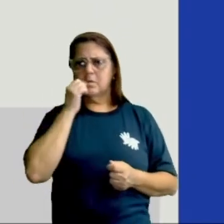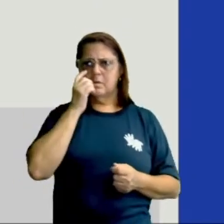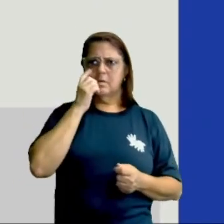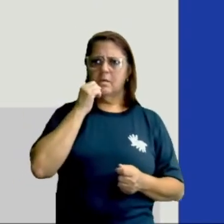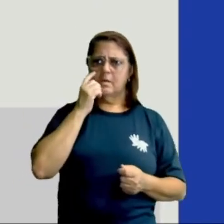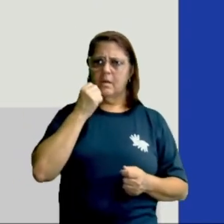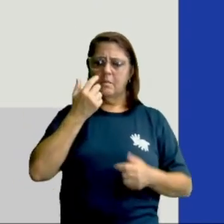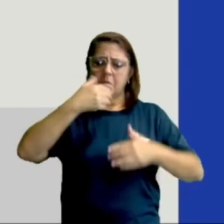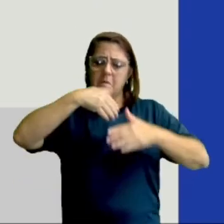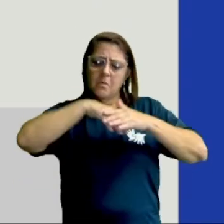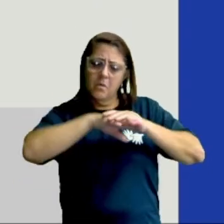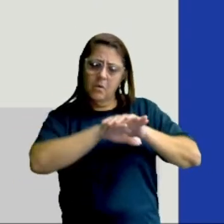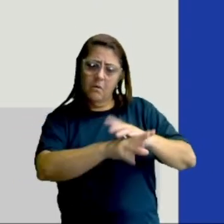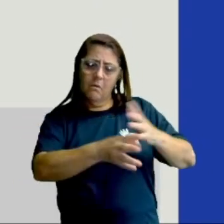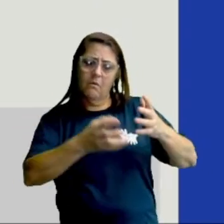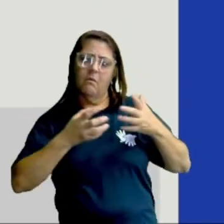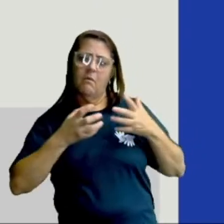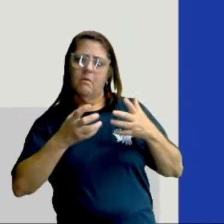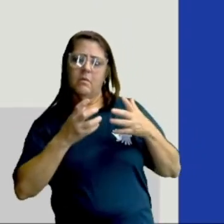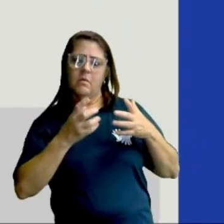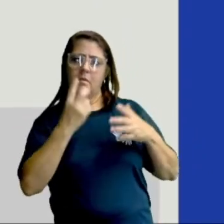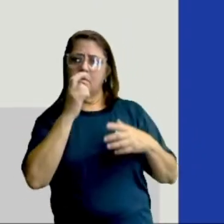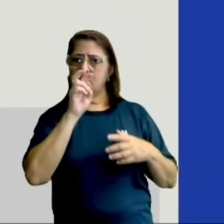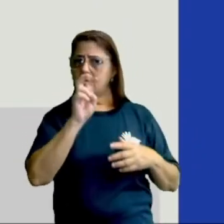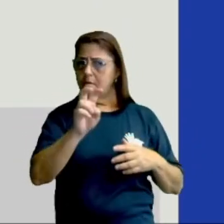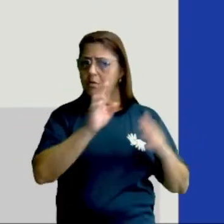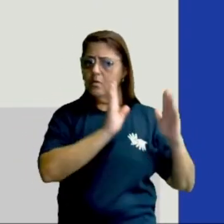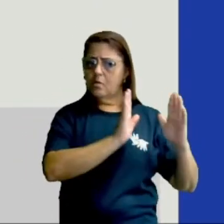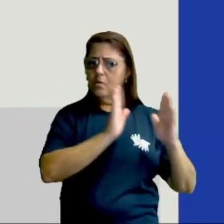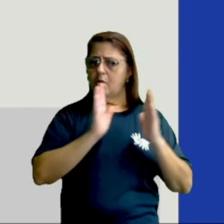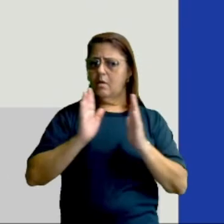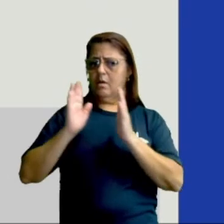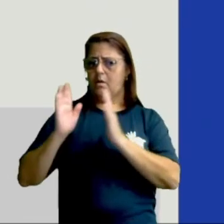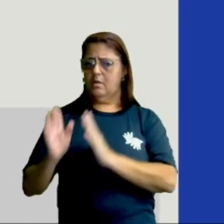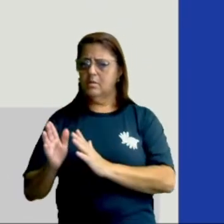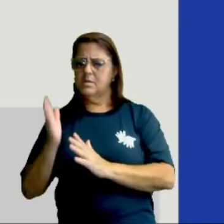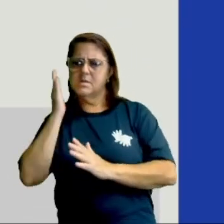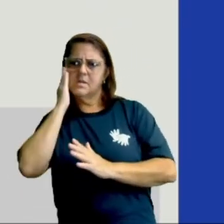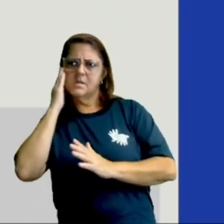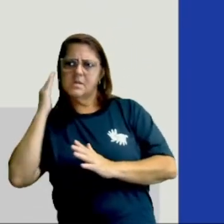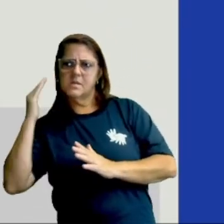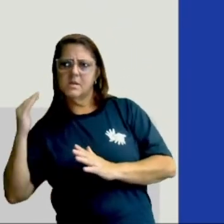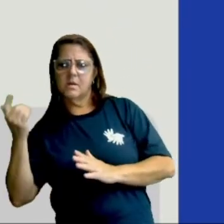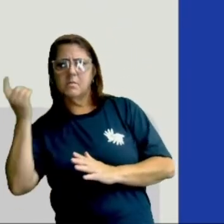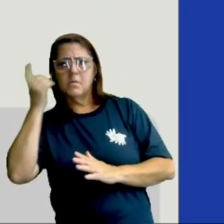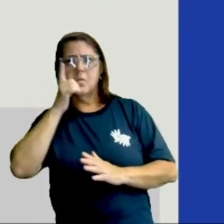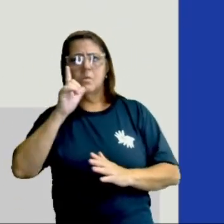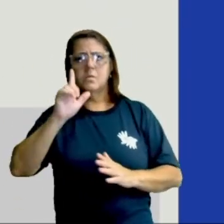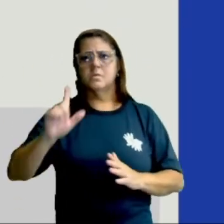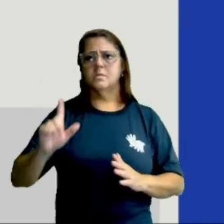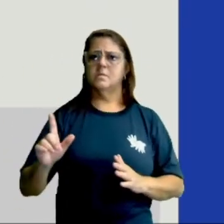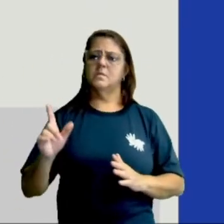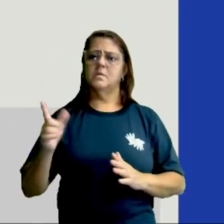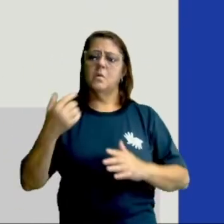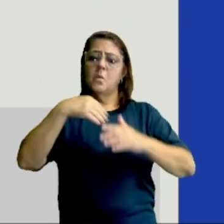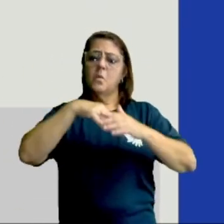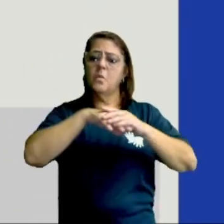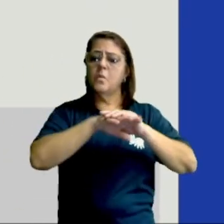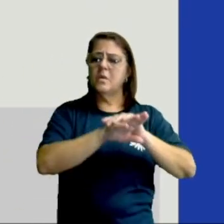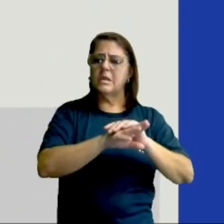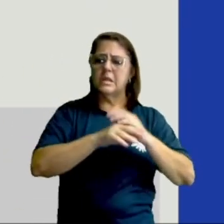e deseja guardá-lo em 5 caixas. Sabendo que ele conseguiria